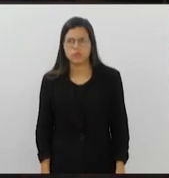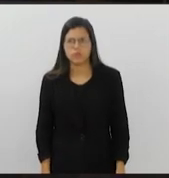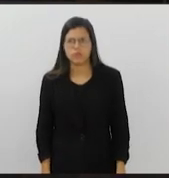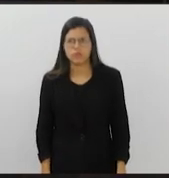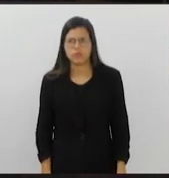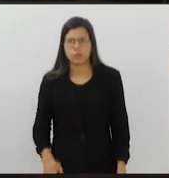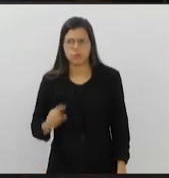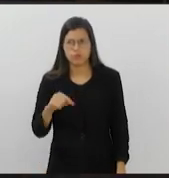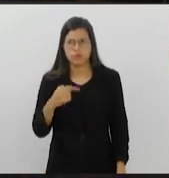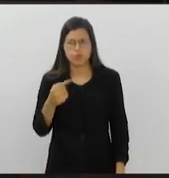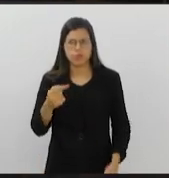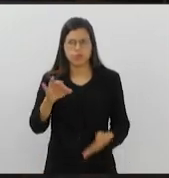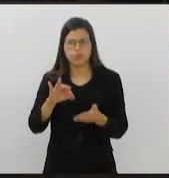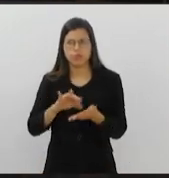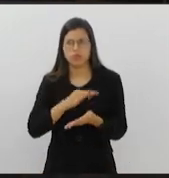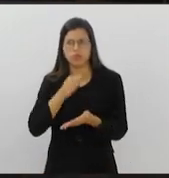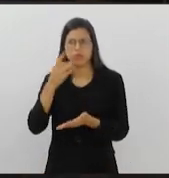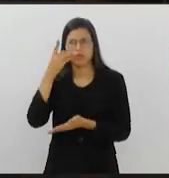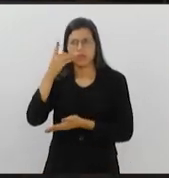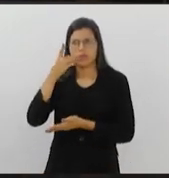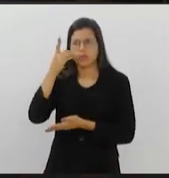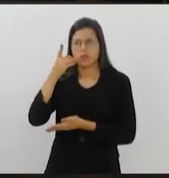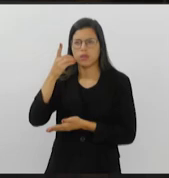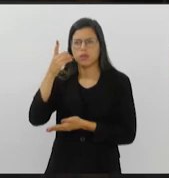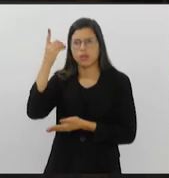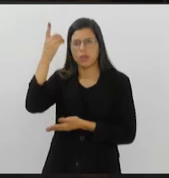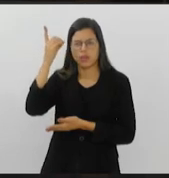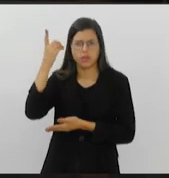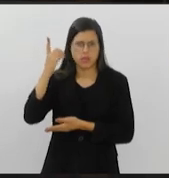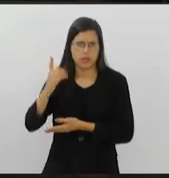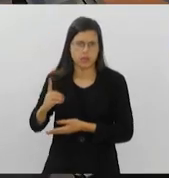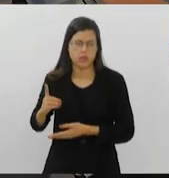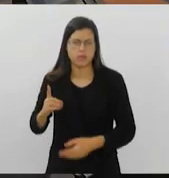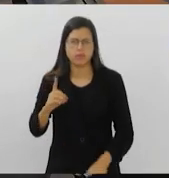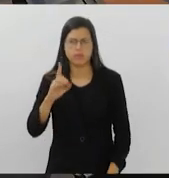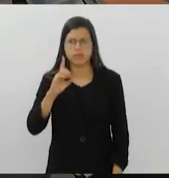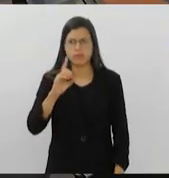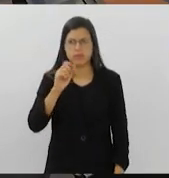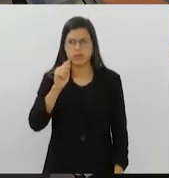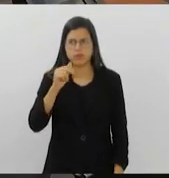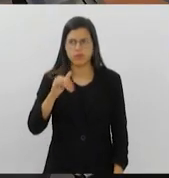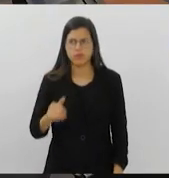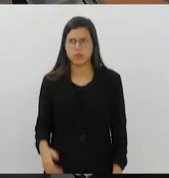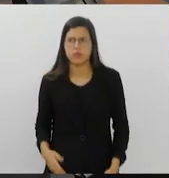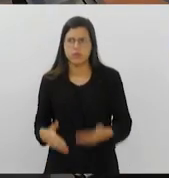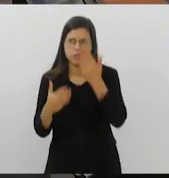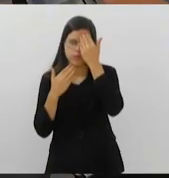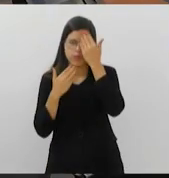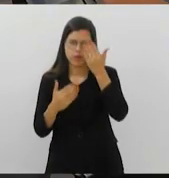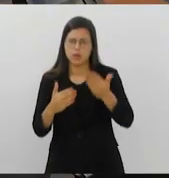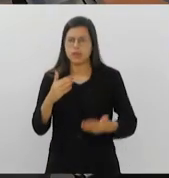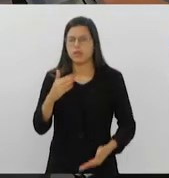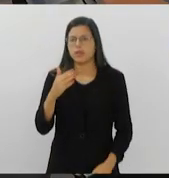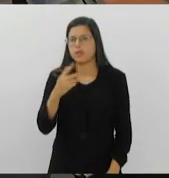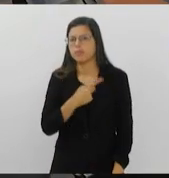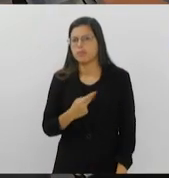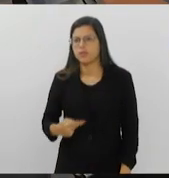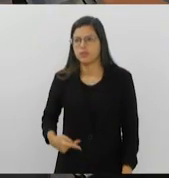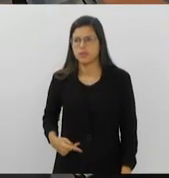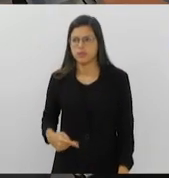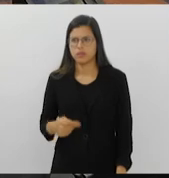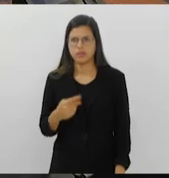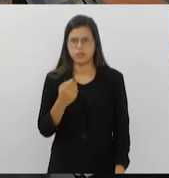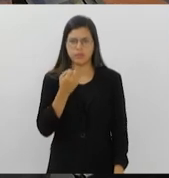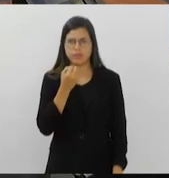O próximo orador inscrito é a deputada Dani Monteiro. Muito obrigada, senhora presidenta. Muito bom ver